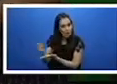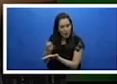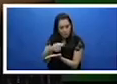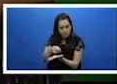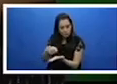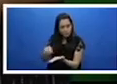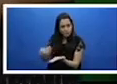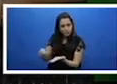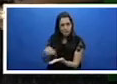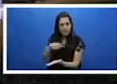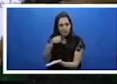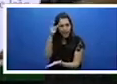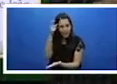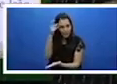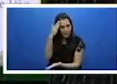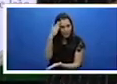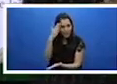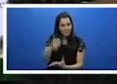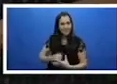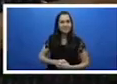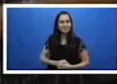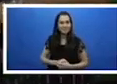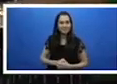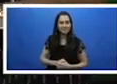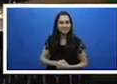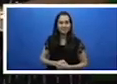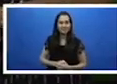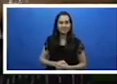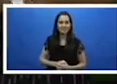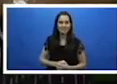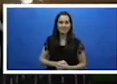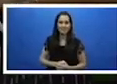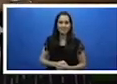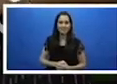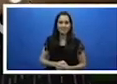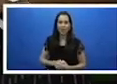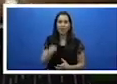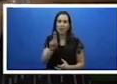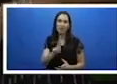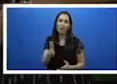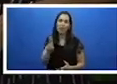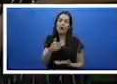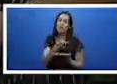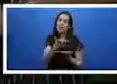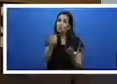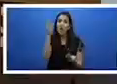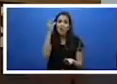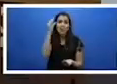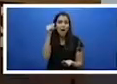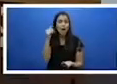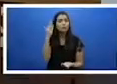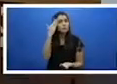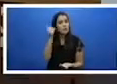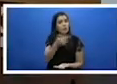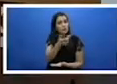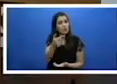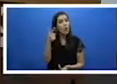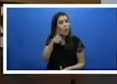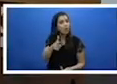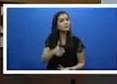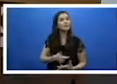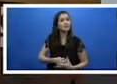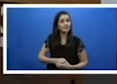criar a sua história. Você vai escrever o seu textinho. Use a criatividade, eu sei que vocês vão conseguir,